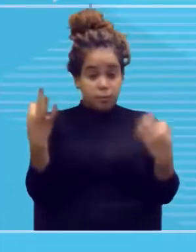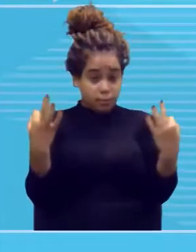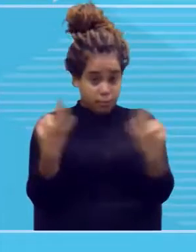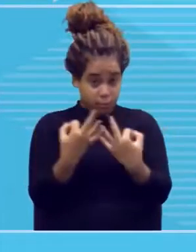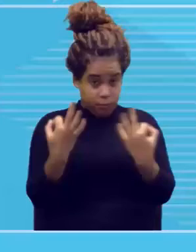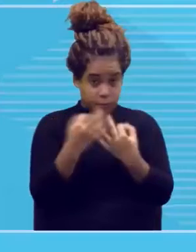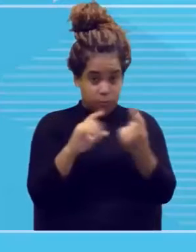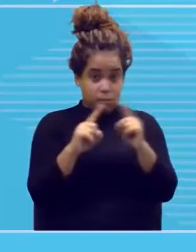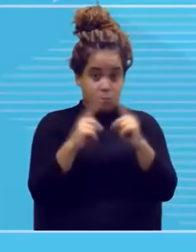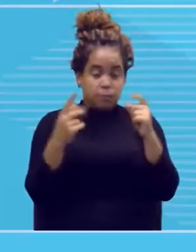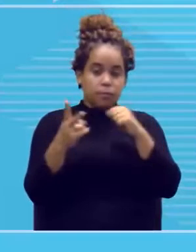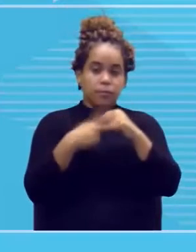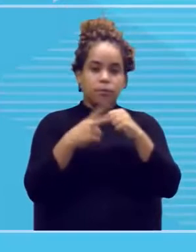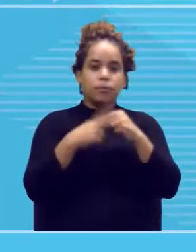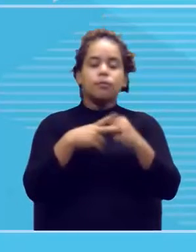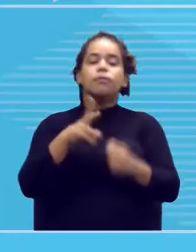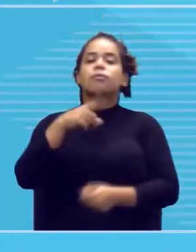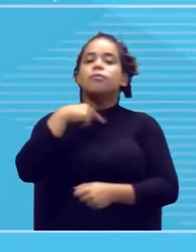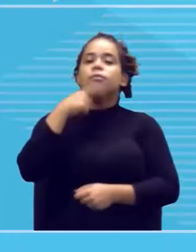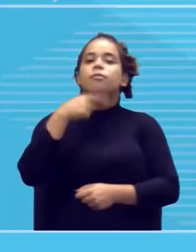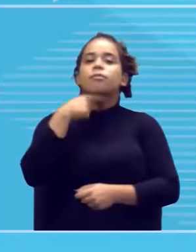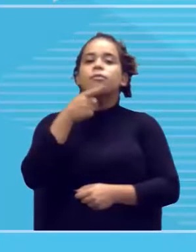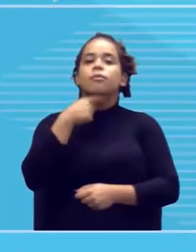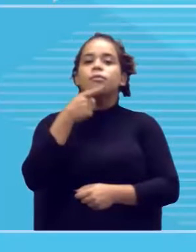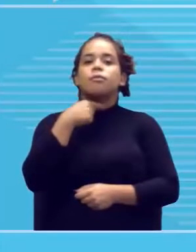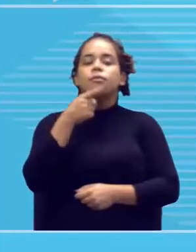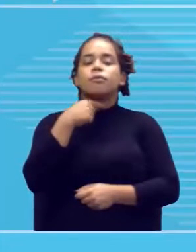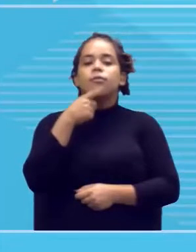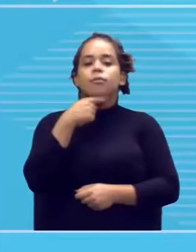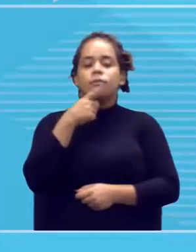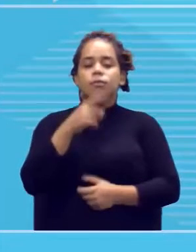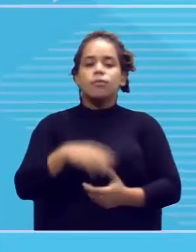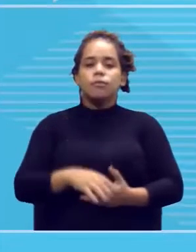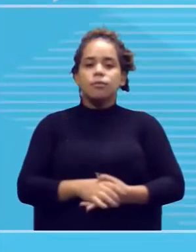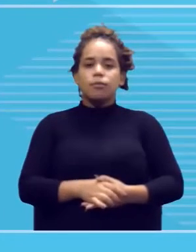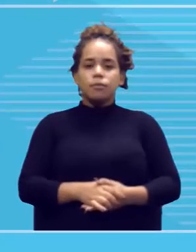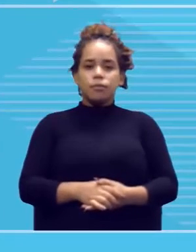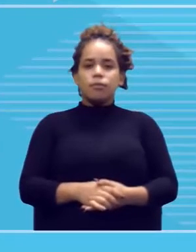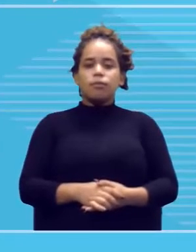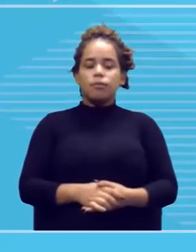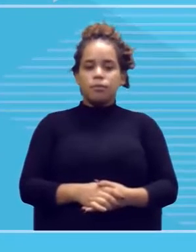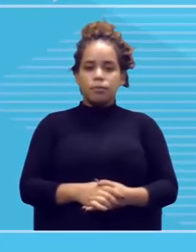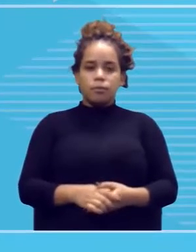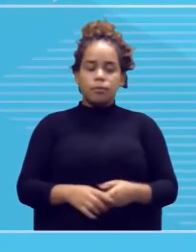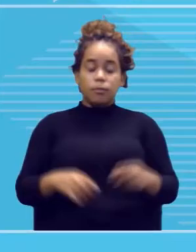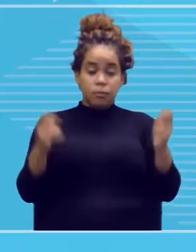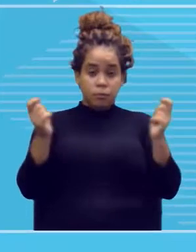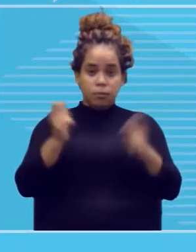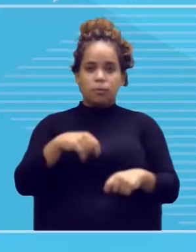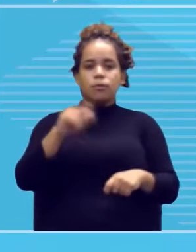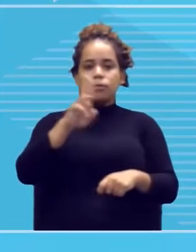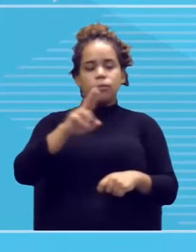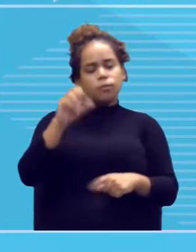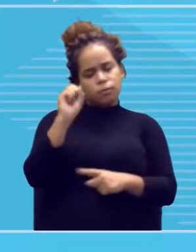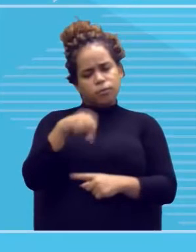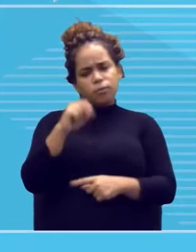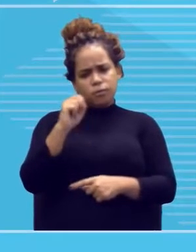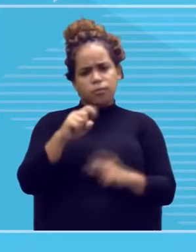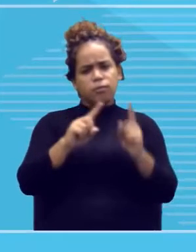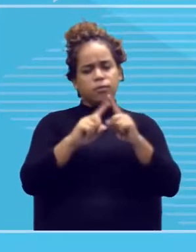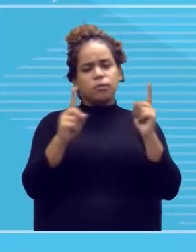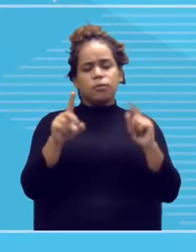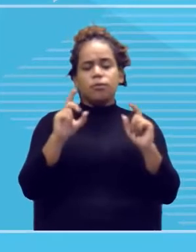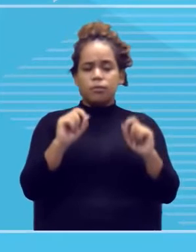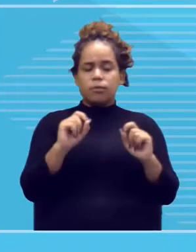ele aí é advérbio de dúvida tá bom gente advérbio de dúvida ele pode ser utilizado pode mas é aquela